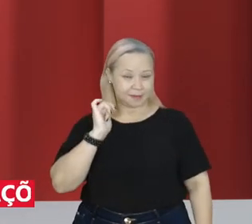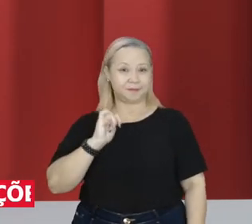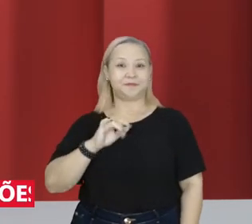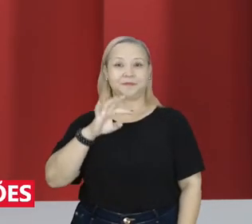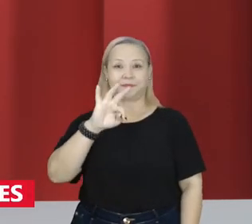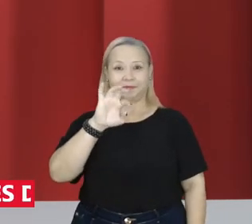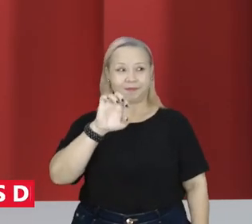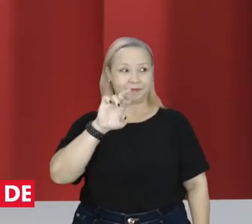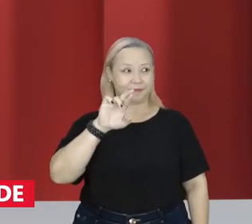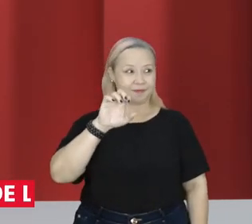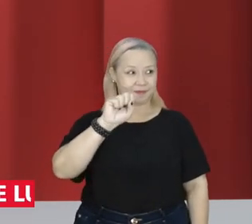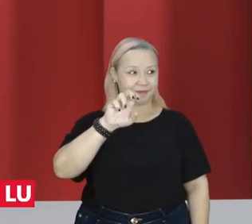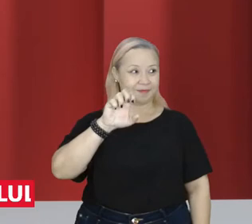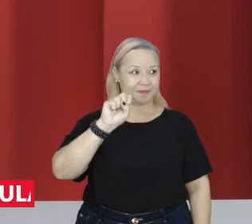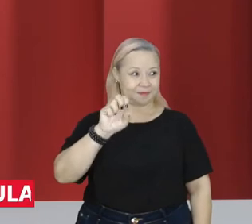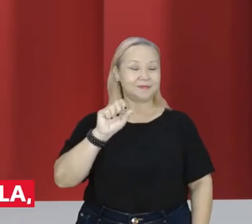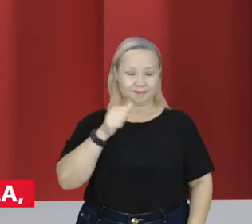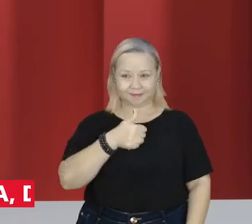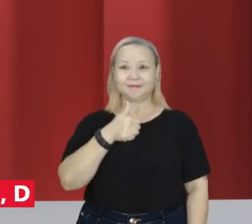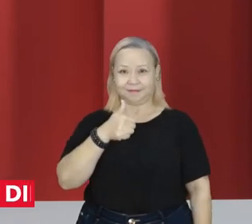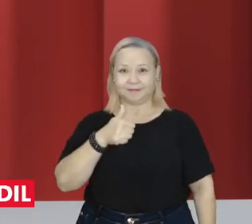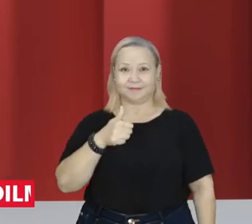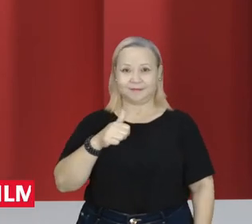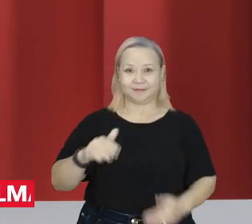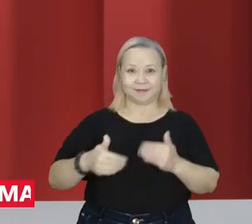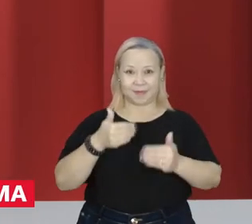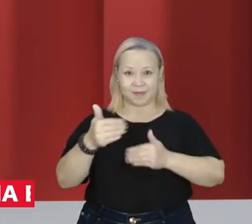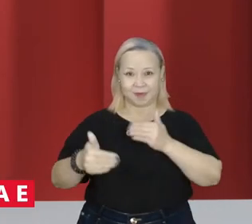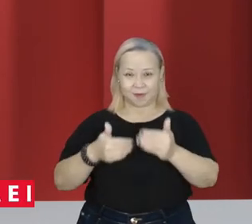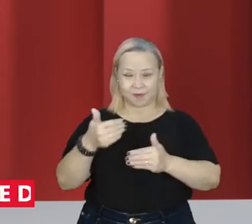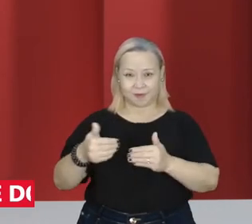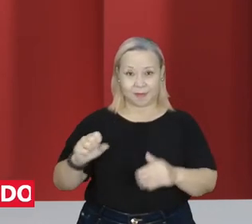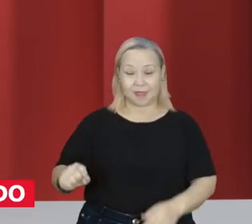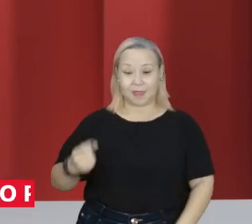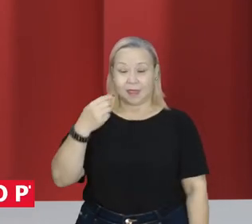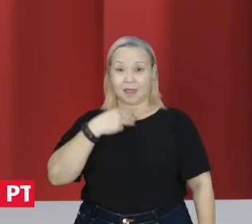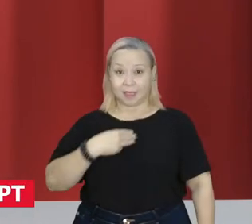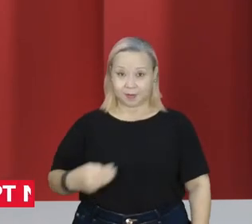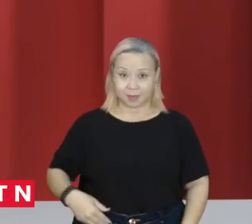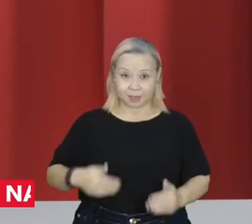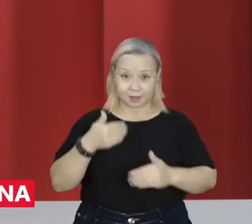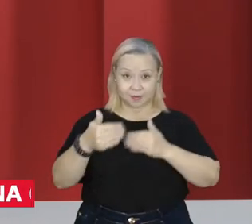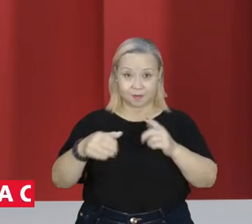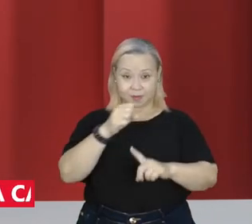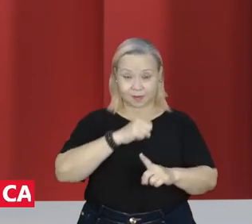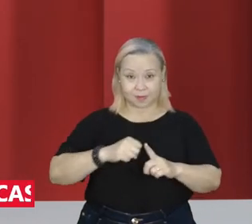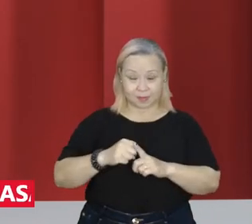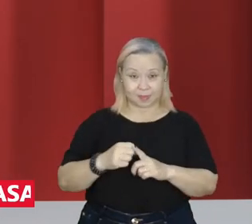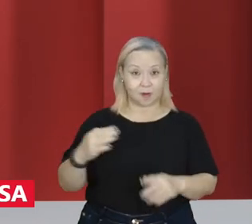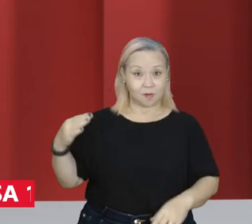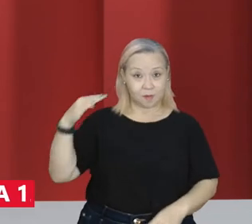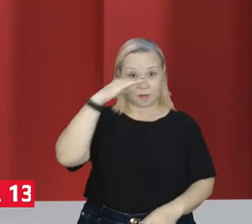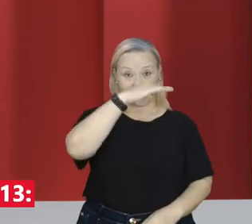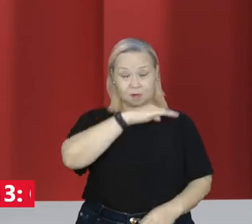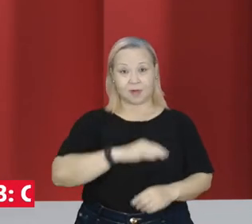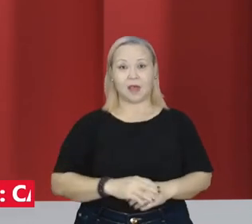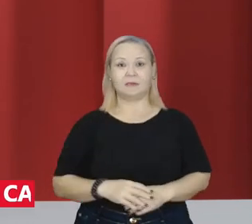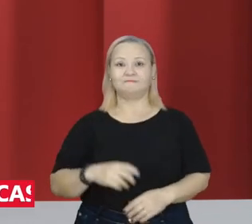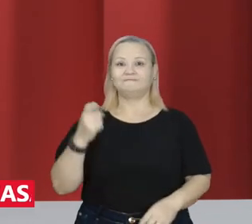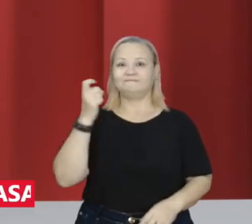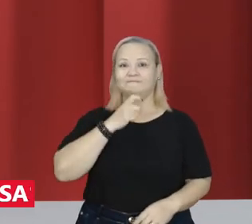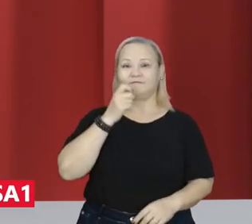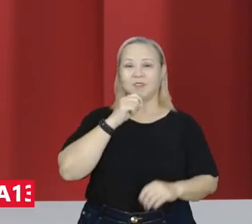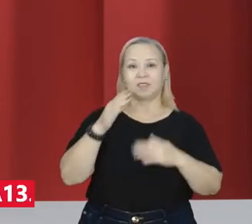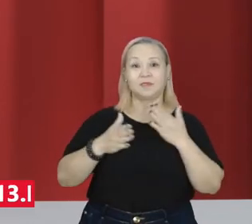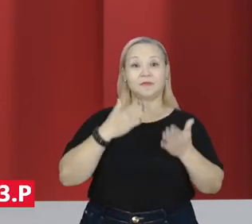Campelo, ex-ministra do Desenvolvimento Social, desmente Bolsonaro. Ele anda dizendo que vai manter o Auxílio Brasil, mas sabemos